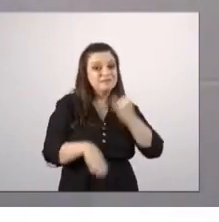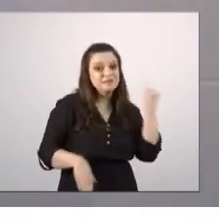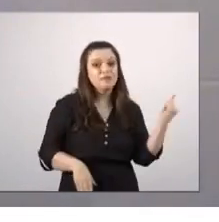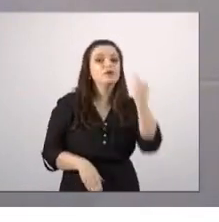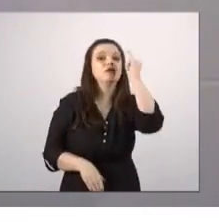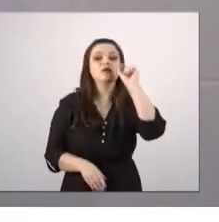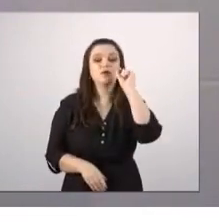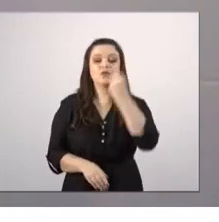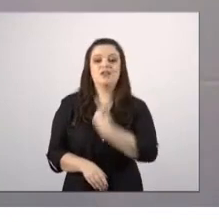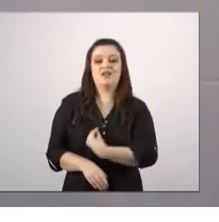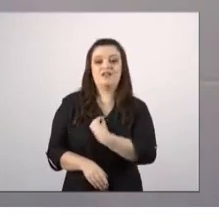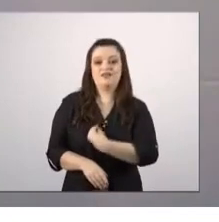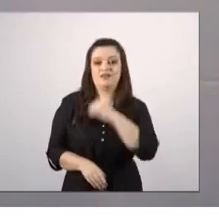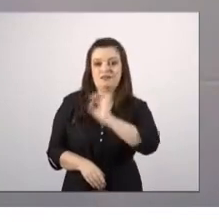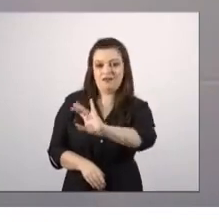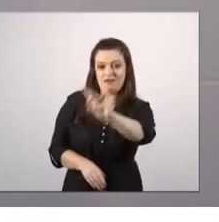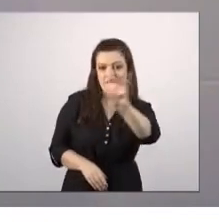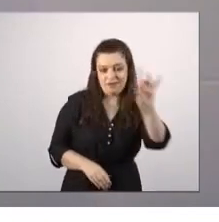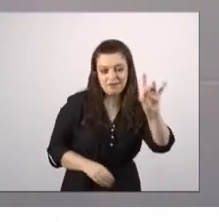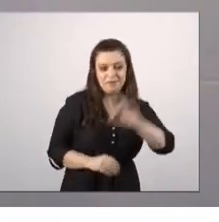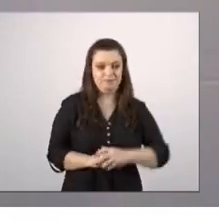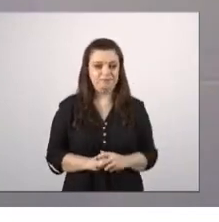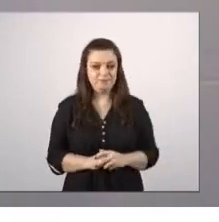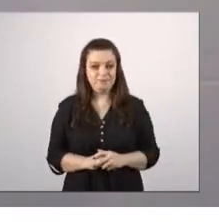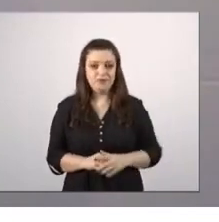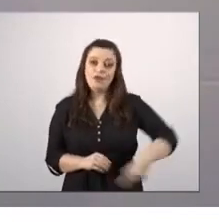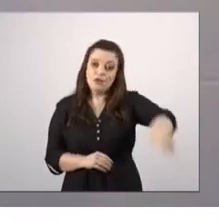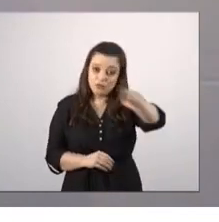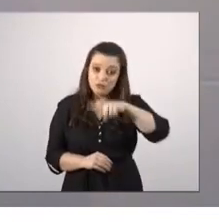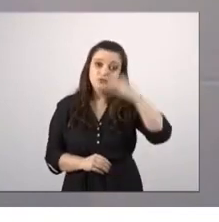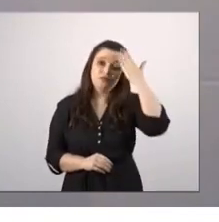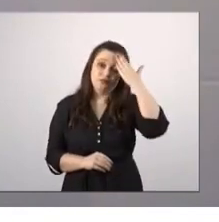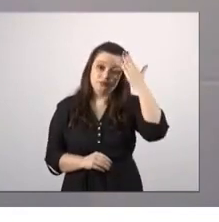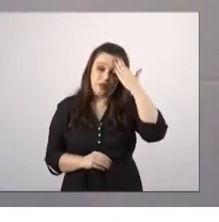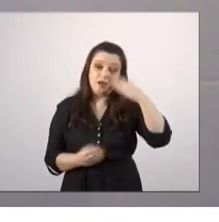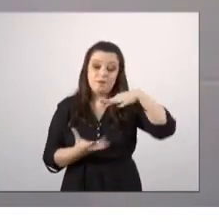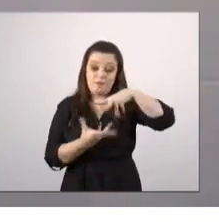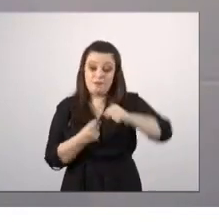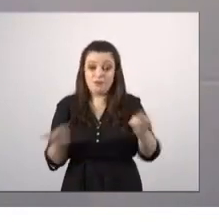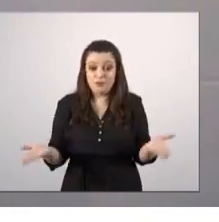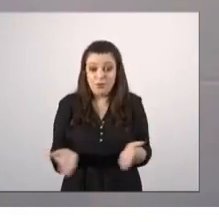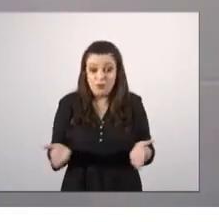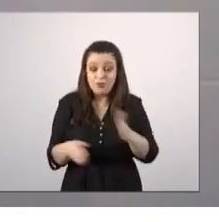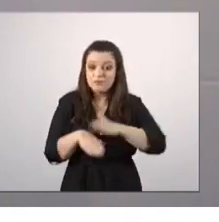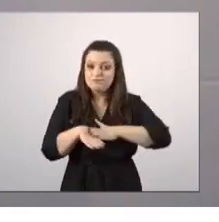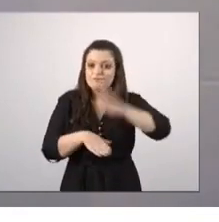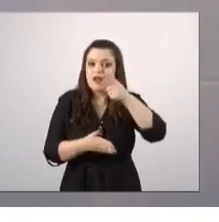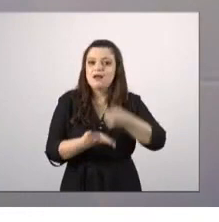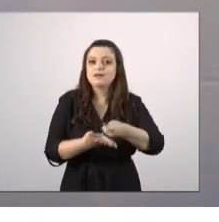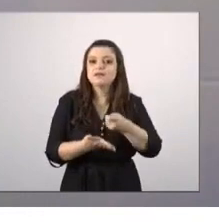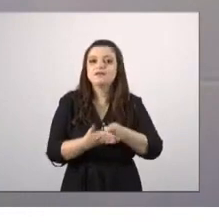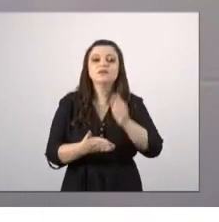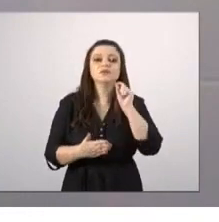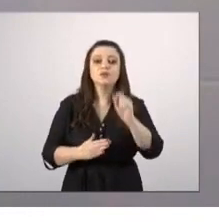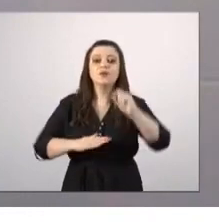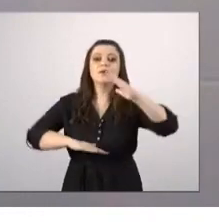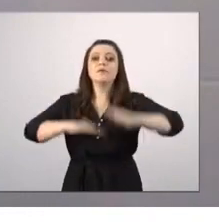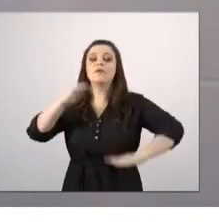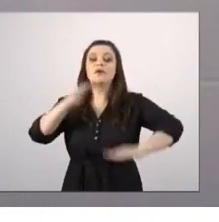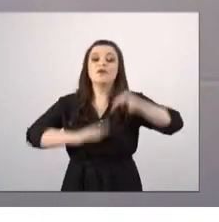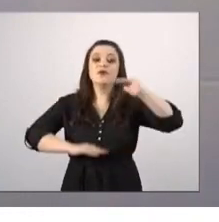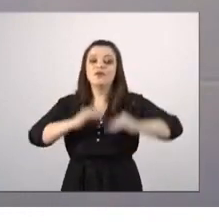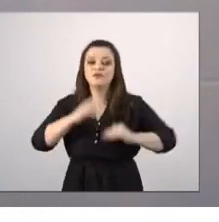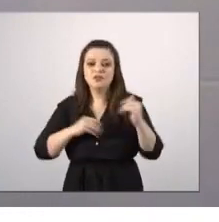de vocês. Como nós sabemos, o mundo atual demanda que todos os profissionais possuam